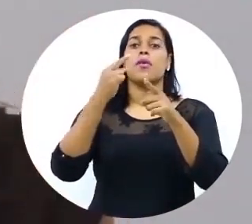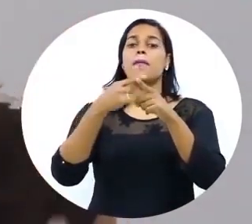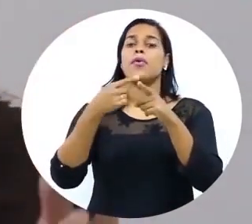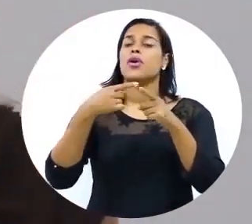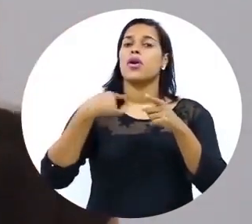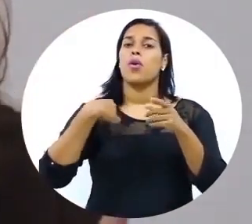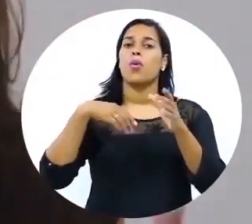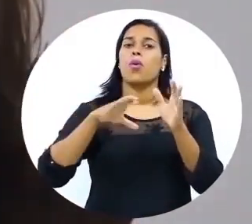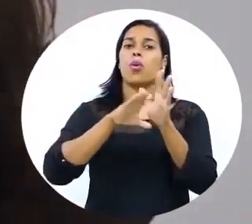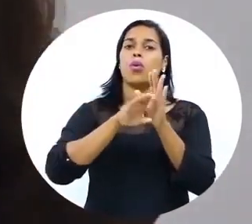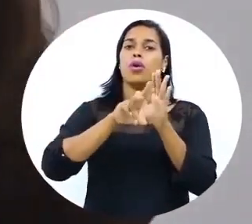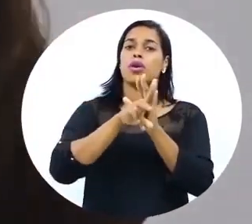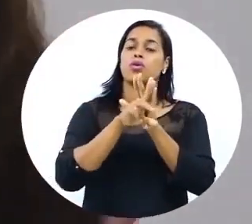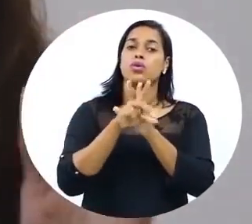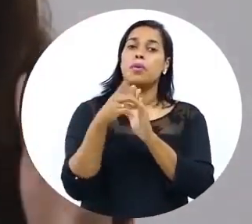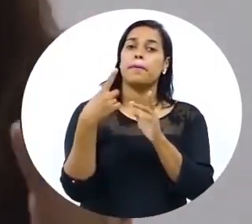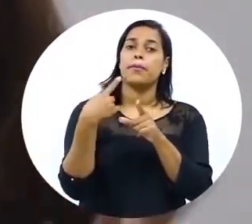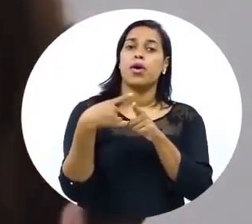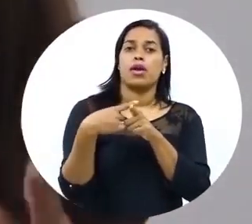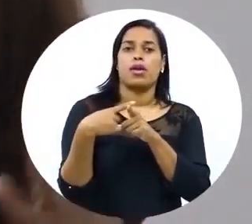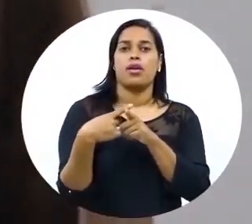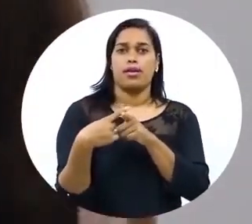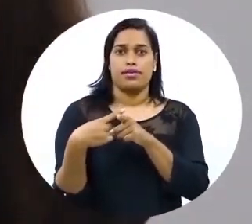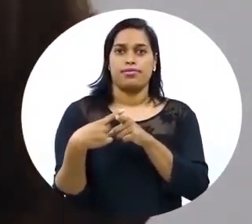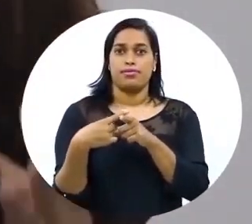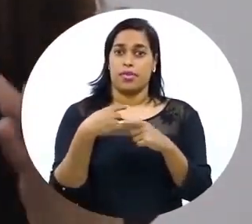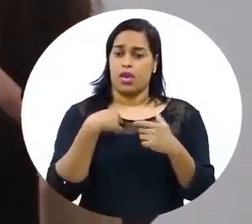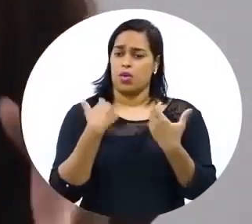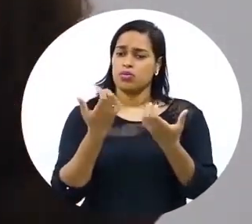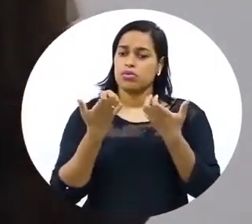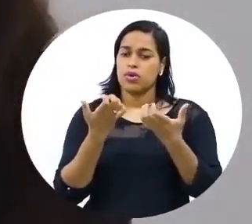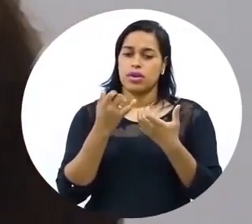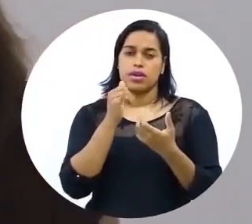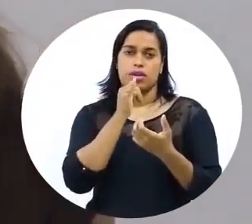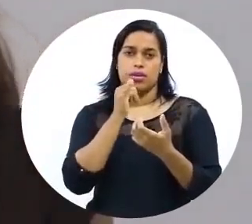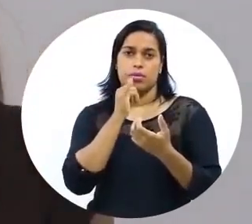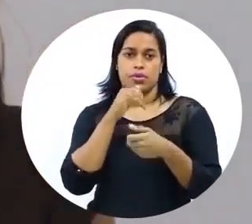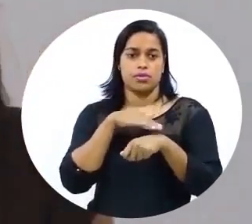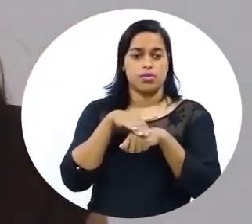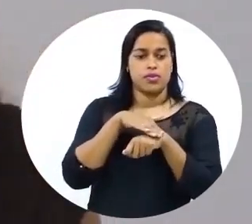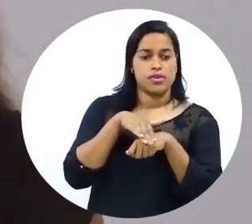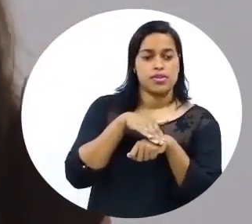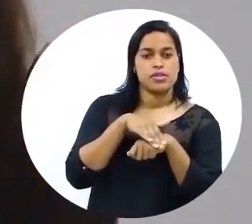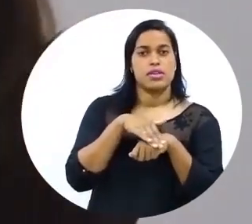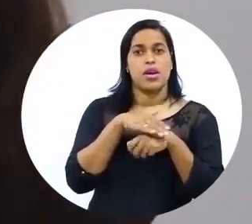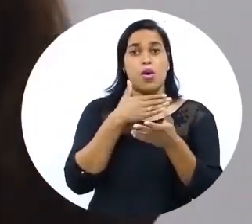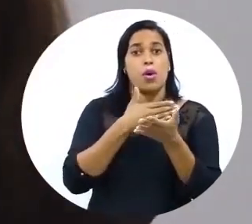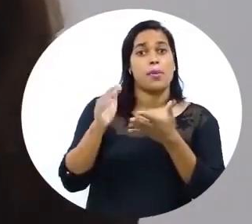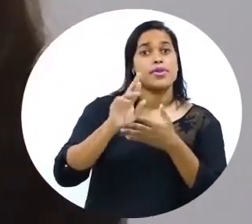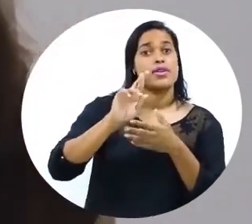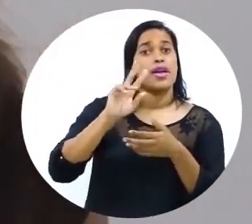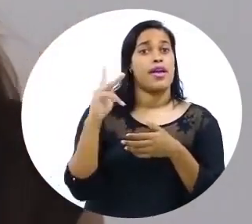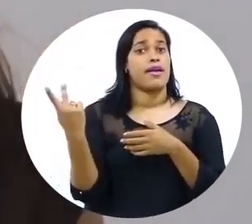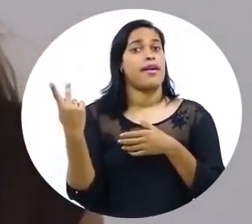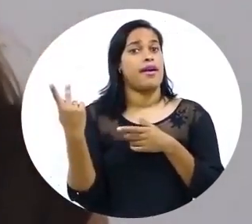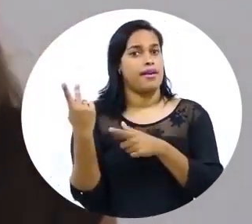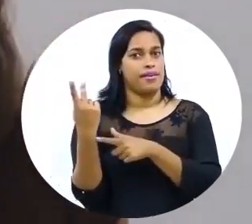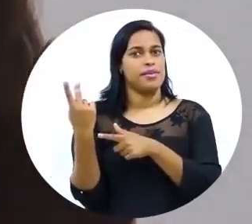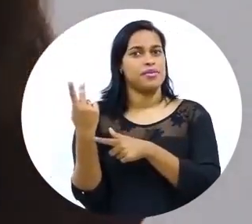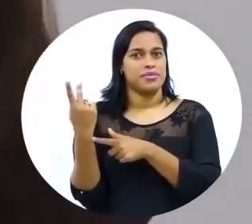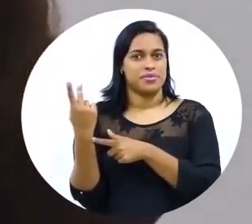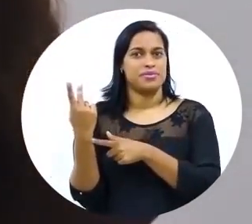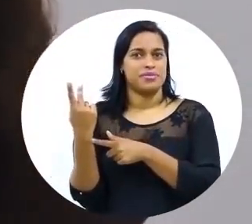na minha empresa por quê? Porque eu estou querendo ingressar na área de recursos humanos, de